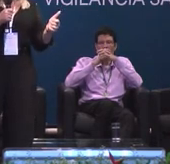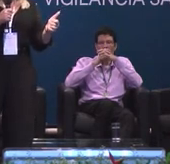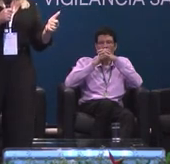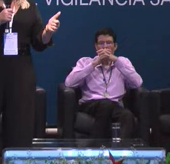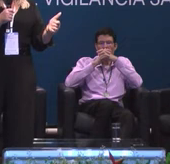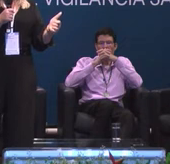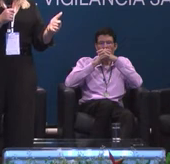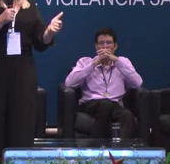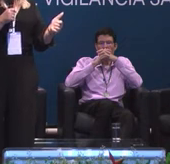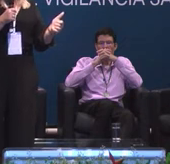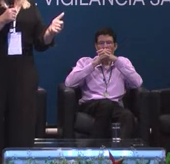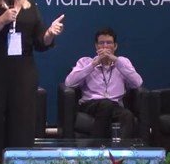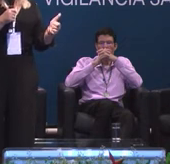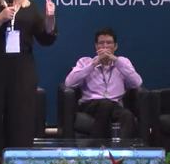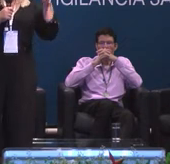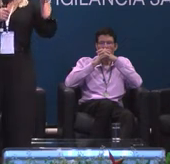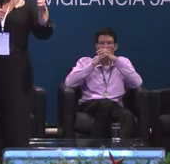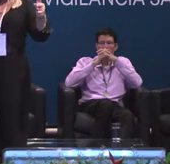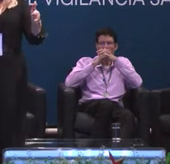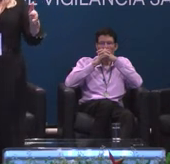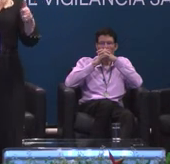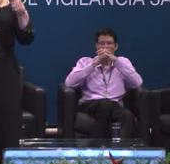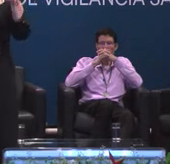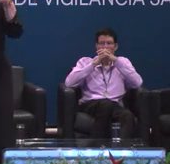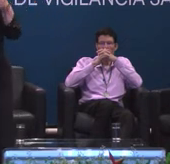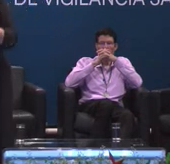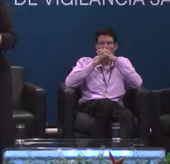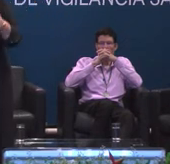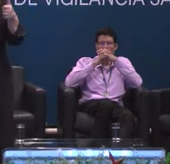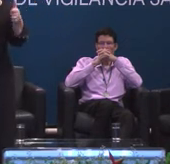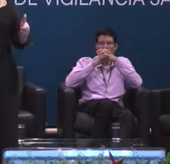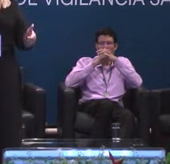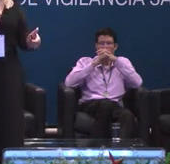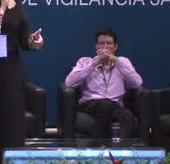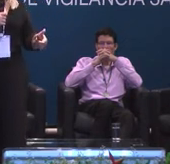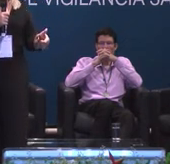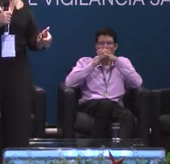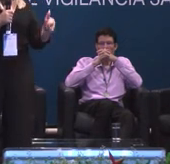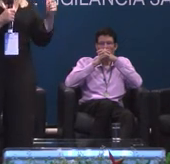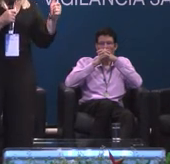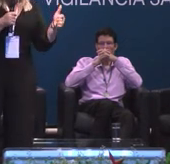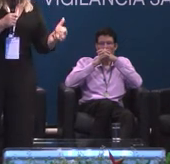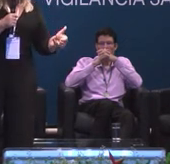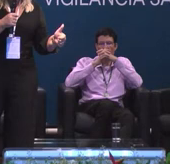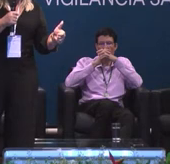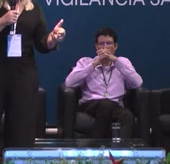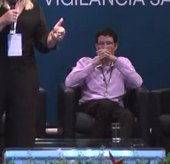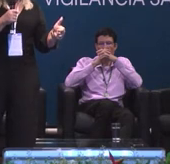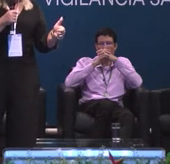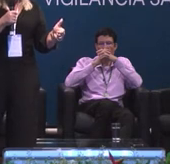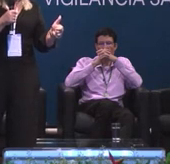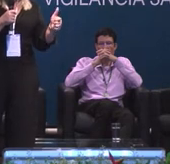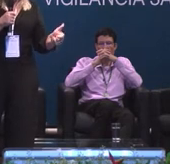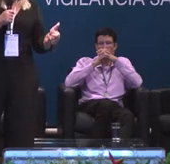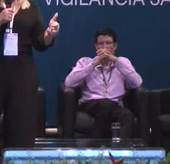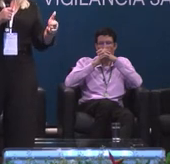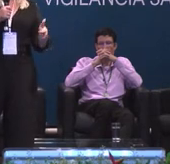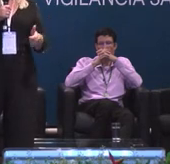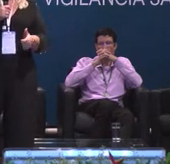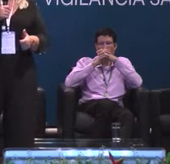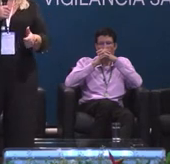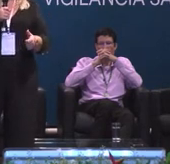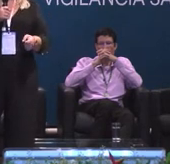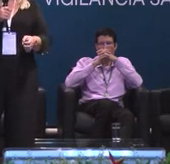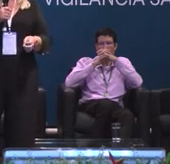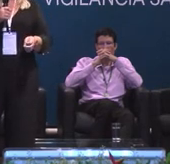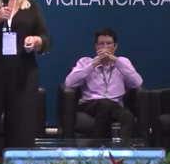auditoria e avaliação, com vistas à avaliação do desempenho, da qualidade e da resolutividade. A falta de modelo centrado na gestão da qualidade e